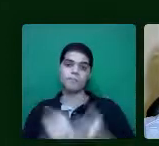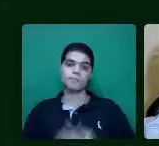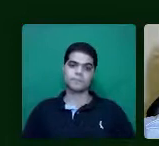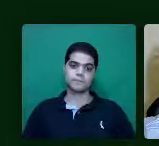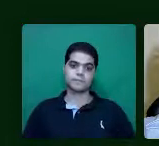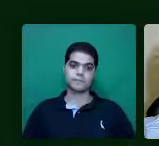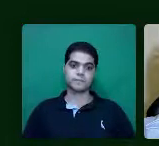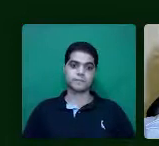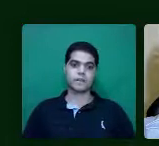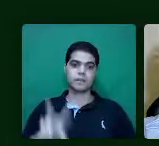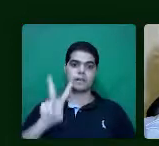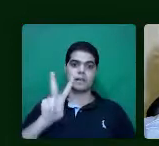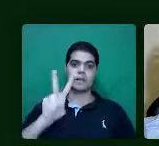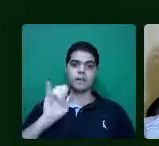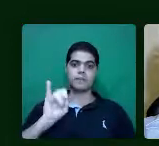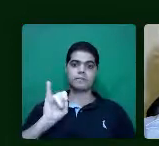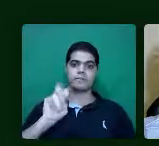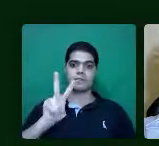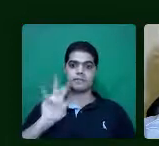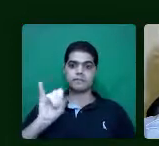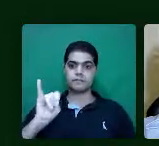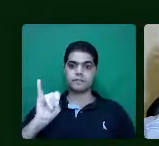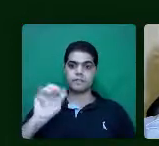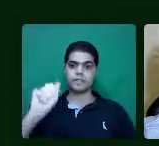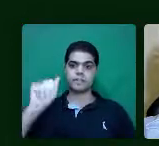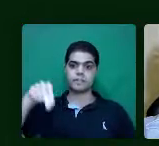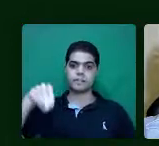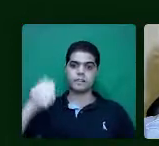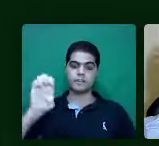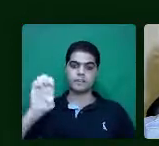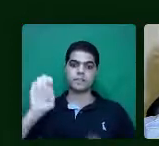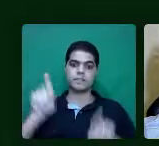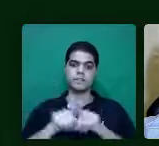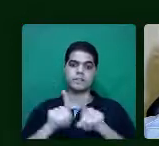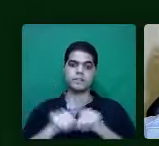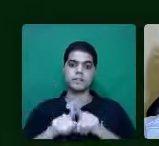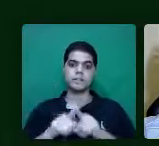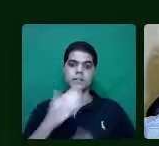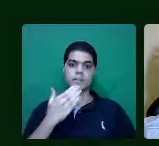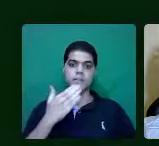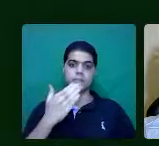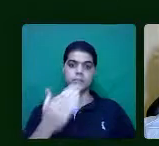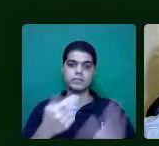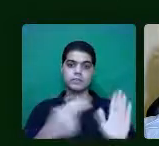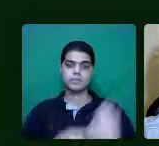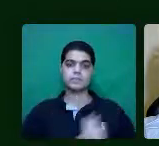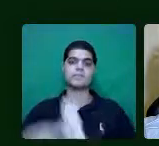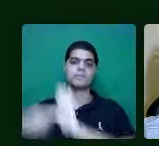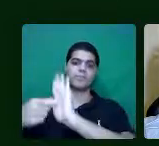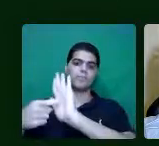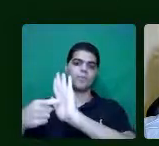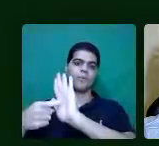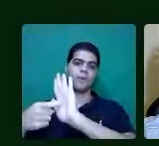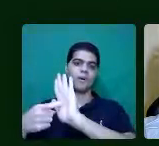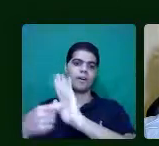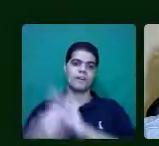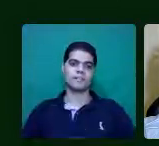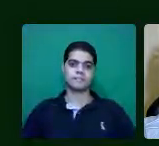Viviane Castro aqui está pedindo, Ana, esta apresentação. Então, tem uma demanda para você aí, se